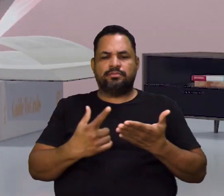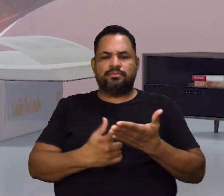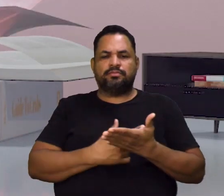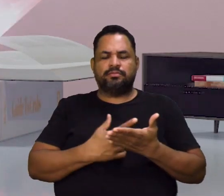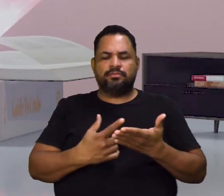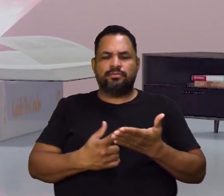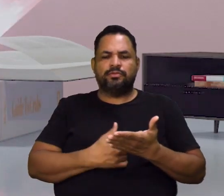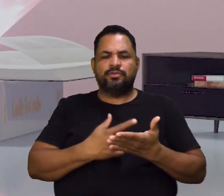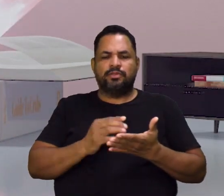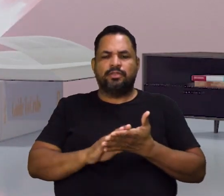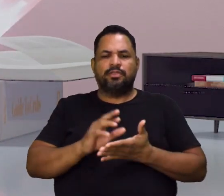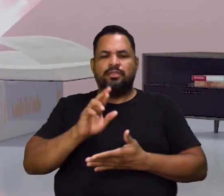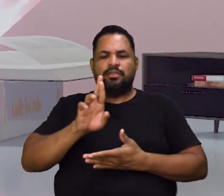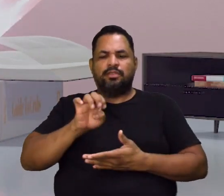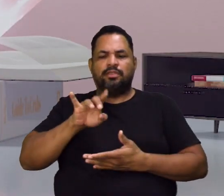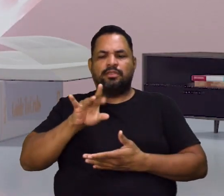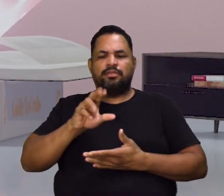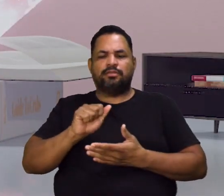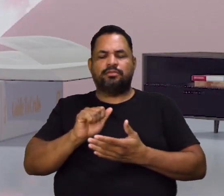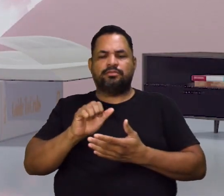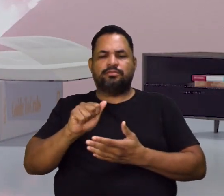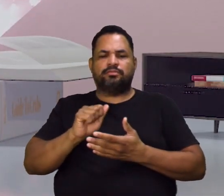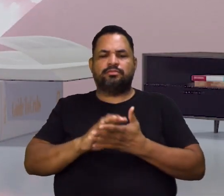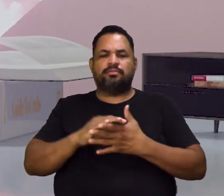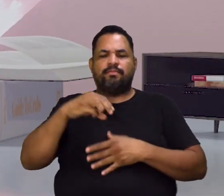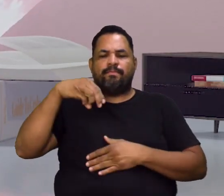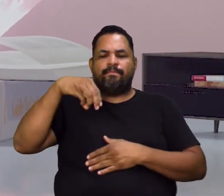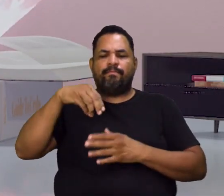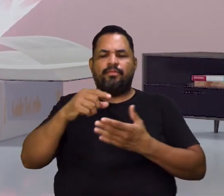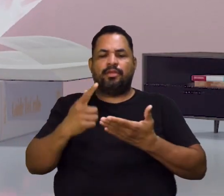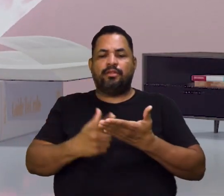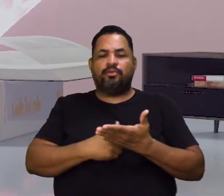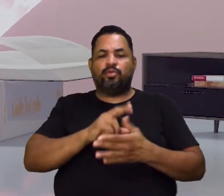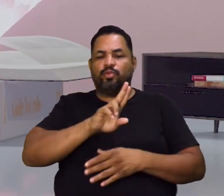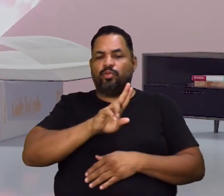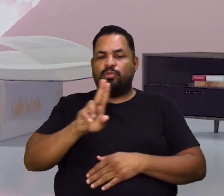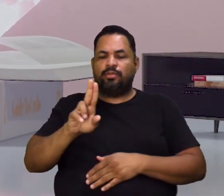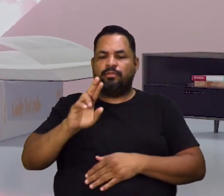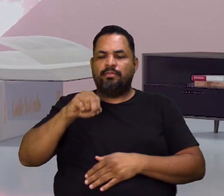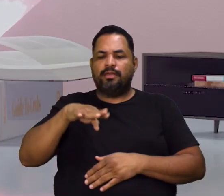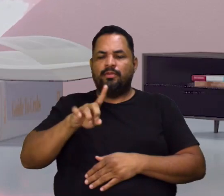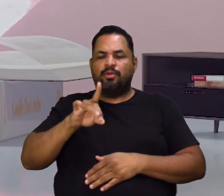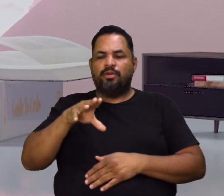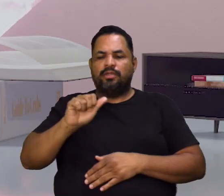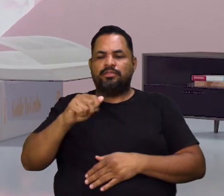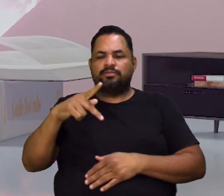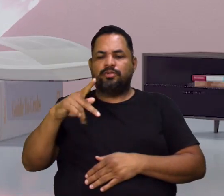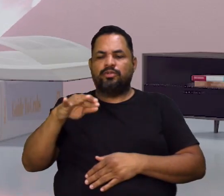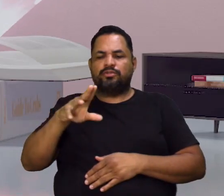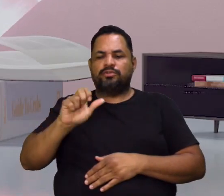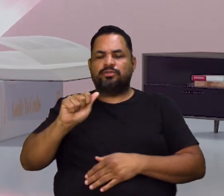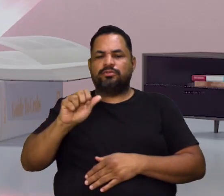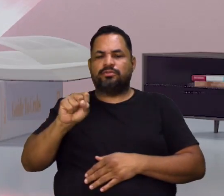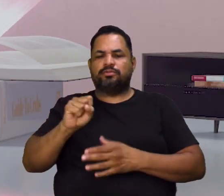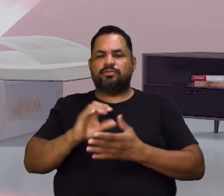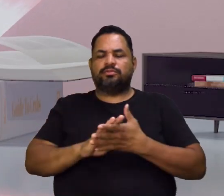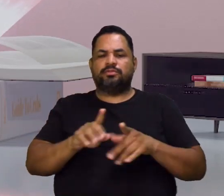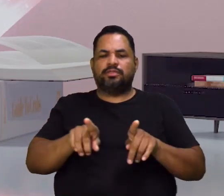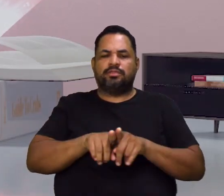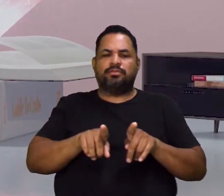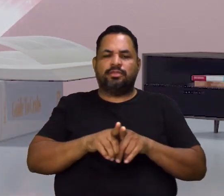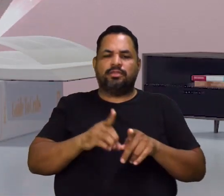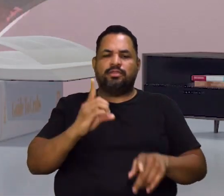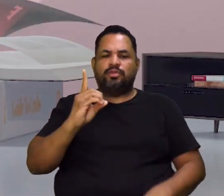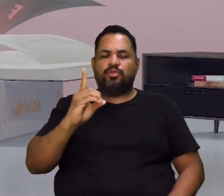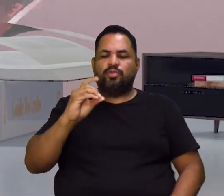Realismo nós temos Memórias Póstumas de Brás Cuba Olha só individual temos também Dom Casmurro